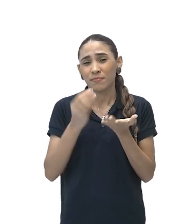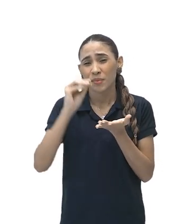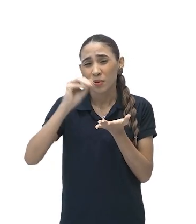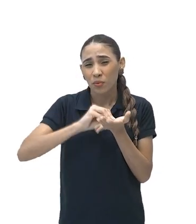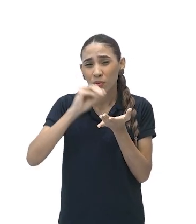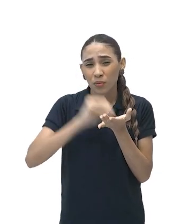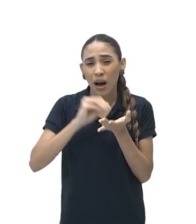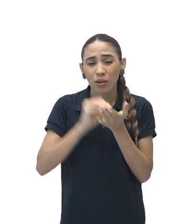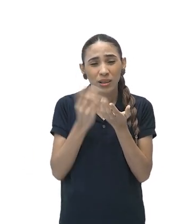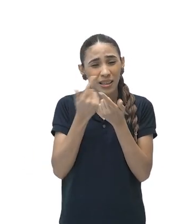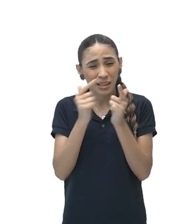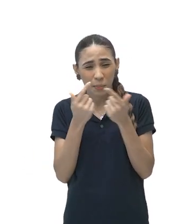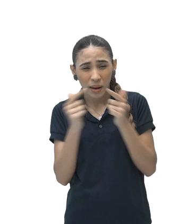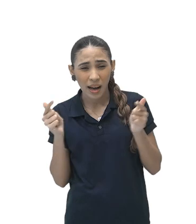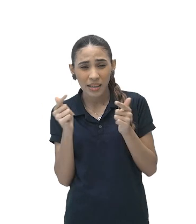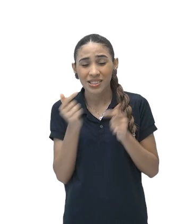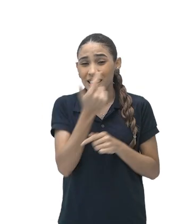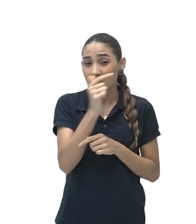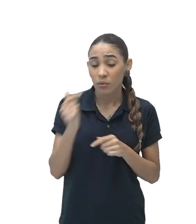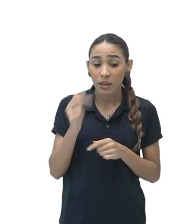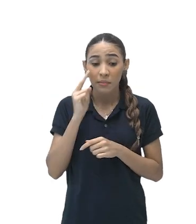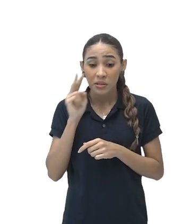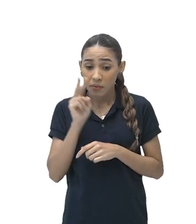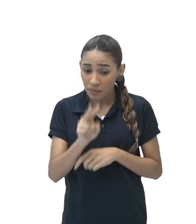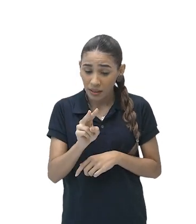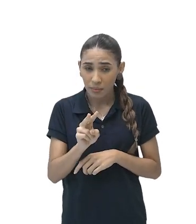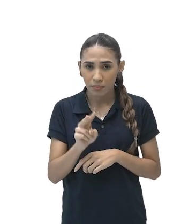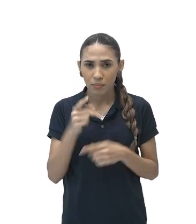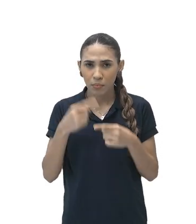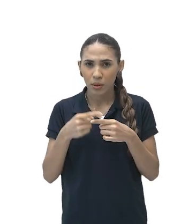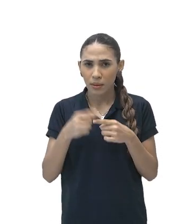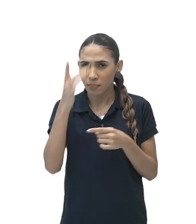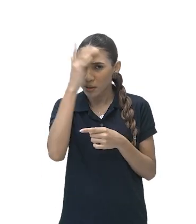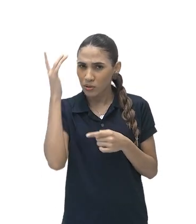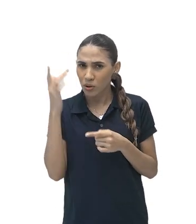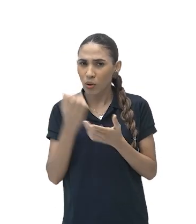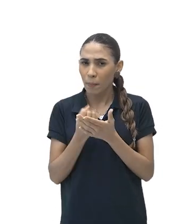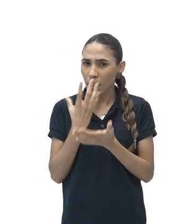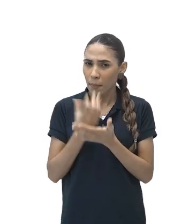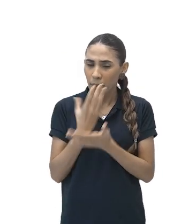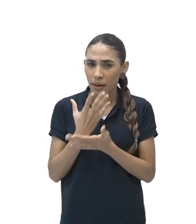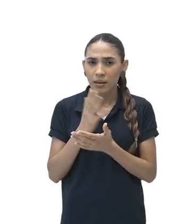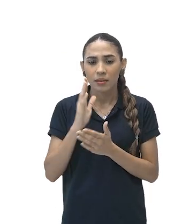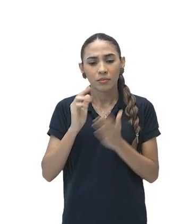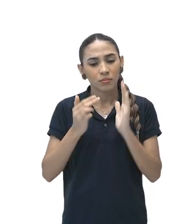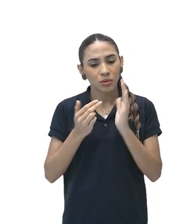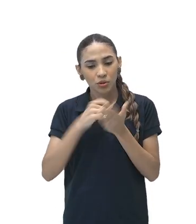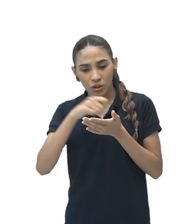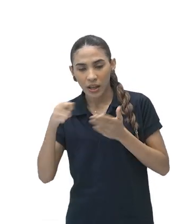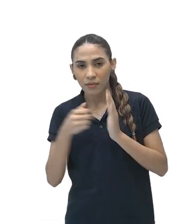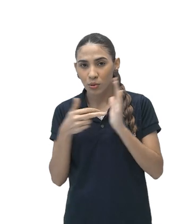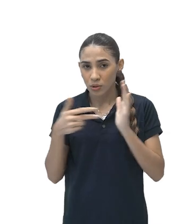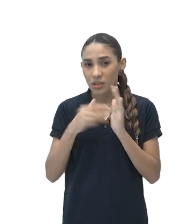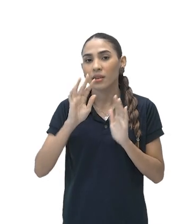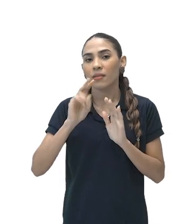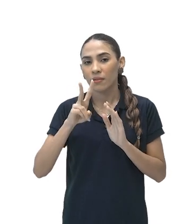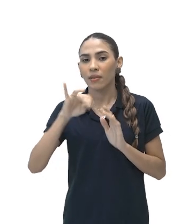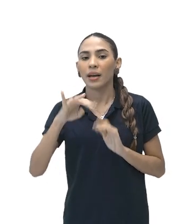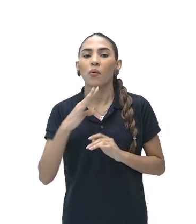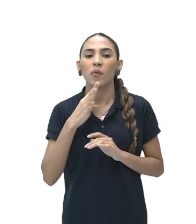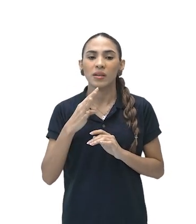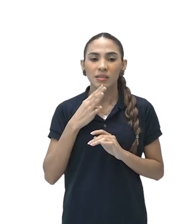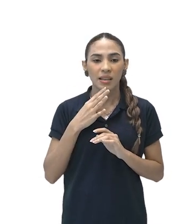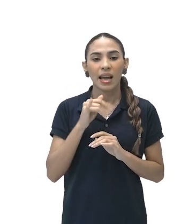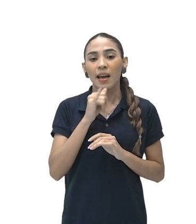ortográfico que grita aos olhos, porque uma pessoa alfabetizada, alguém que escreve notícias, vai reconhecer aquele erro. Olhem só o